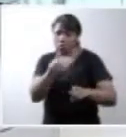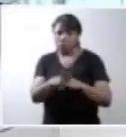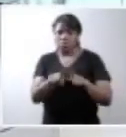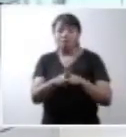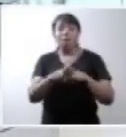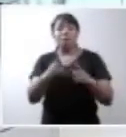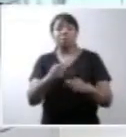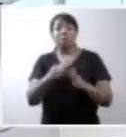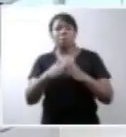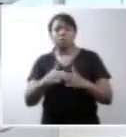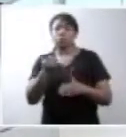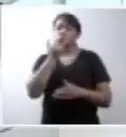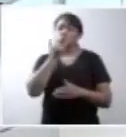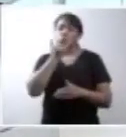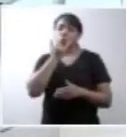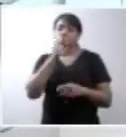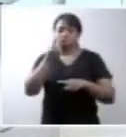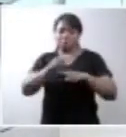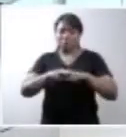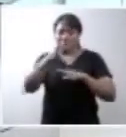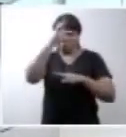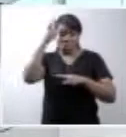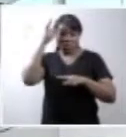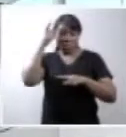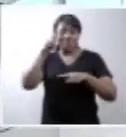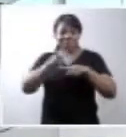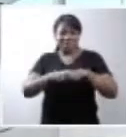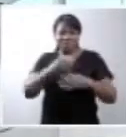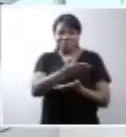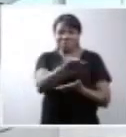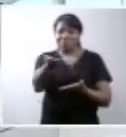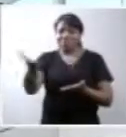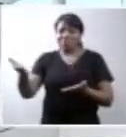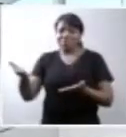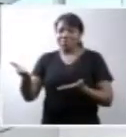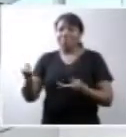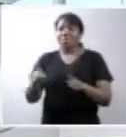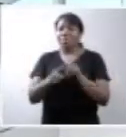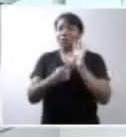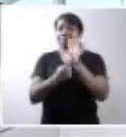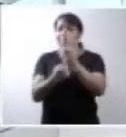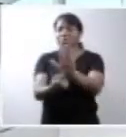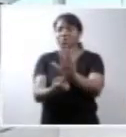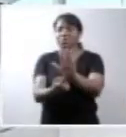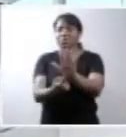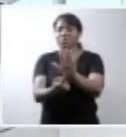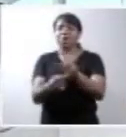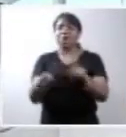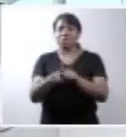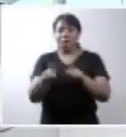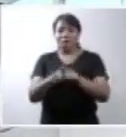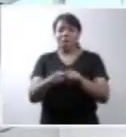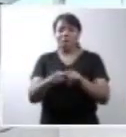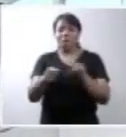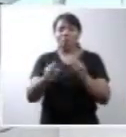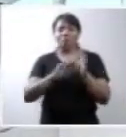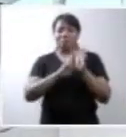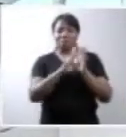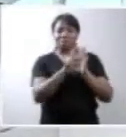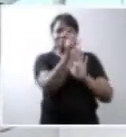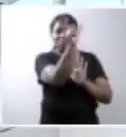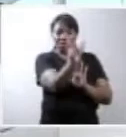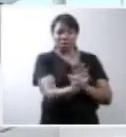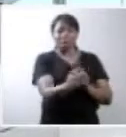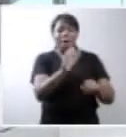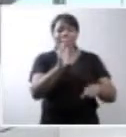Peço desculpas à plateia, basicamente, pela apresentação, pela característica mais técnica